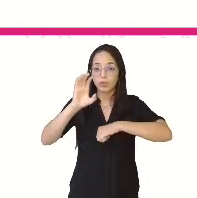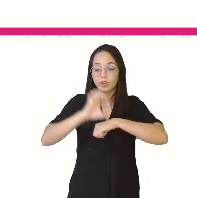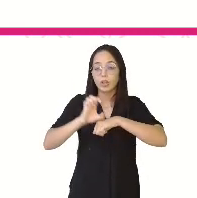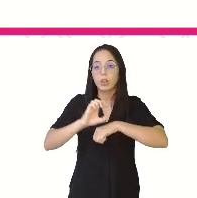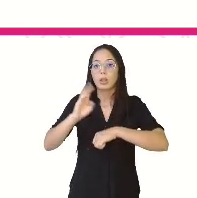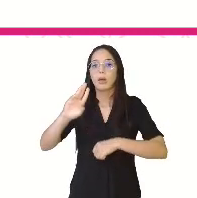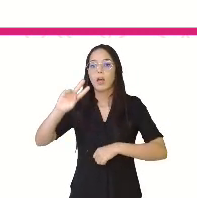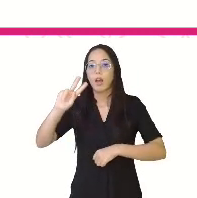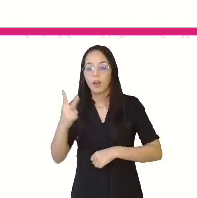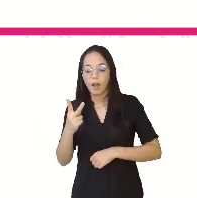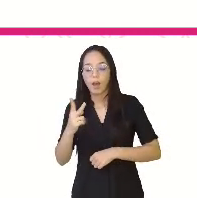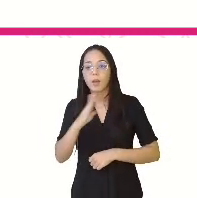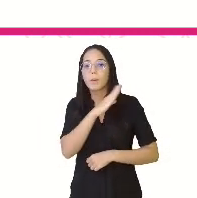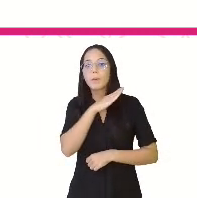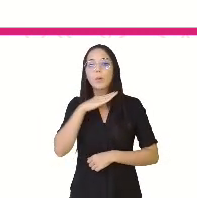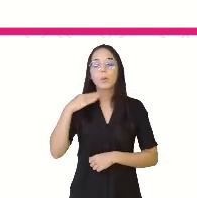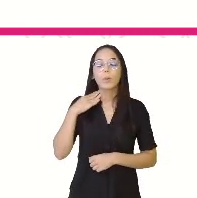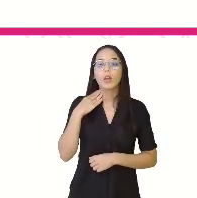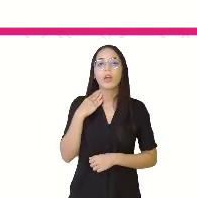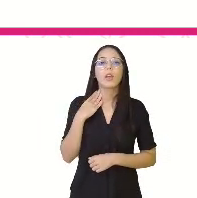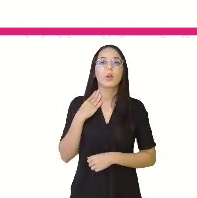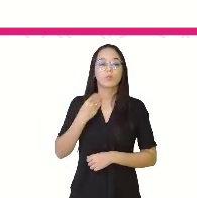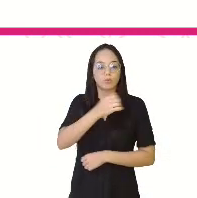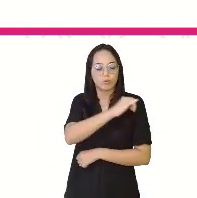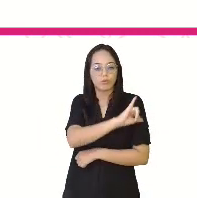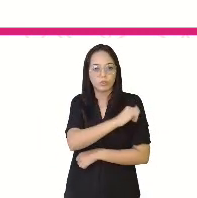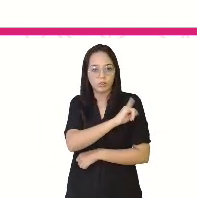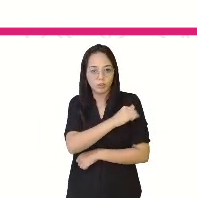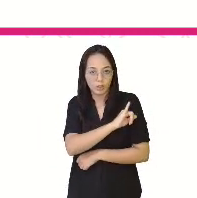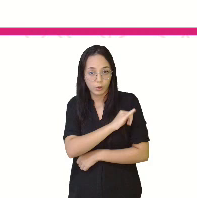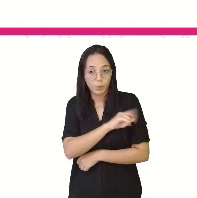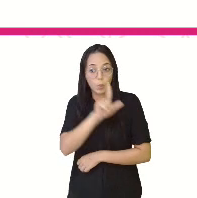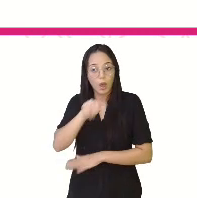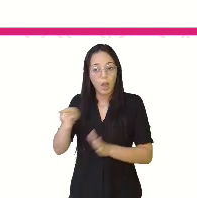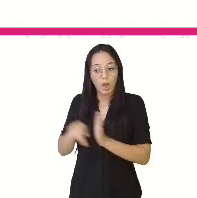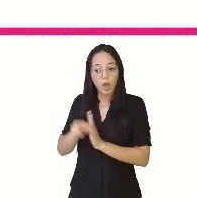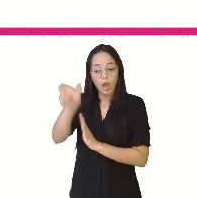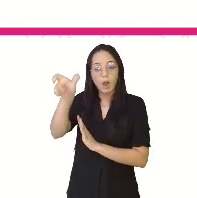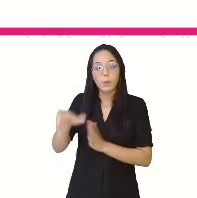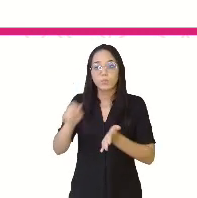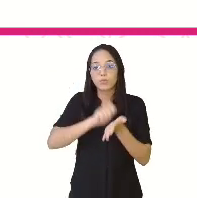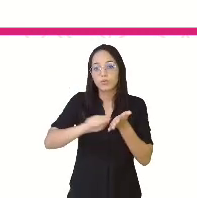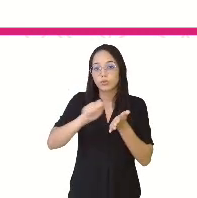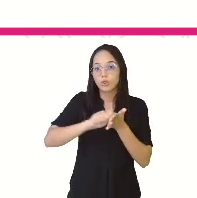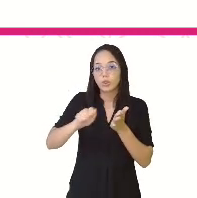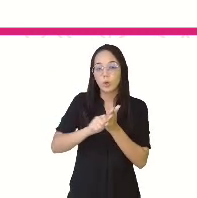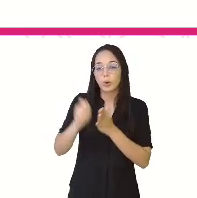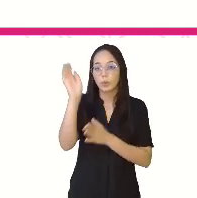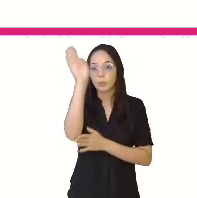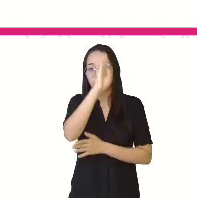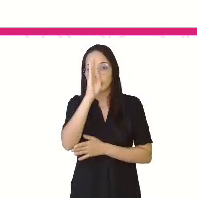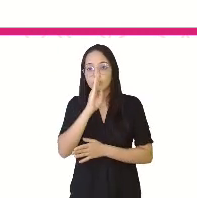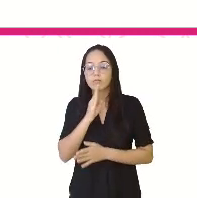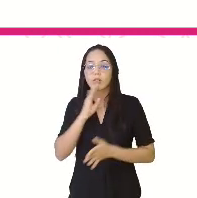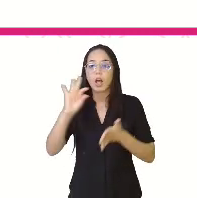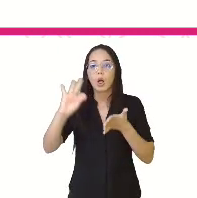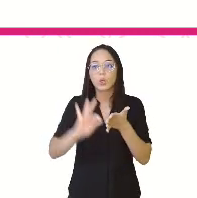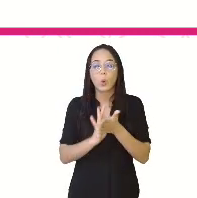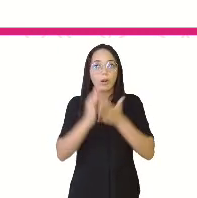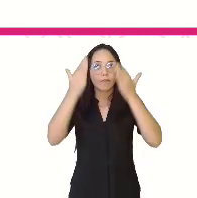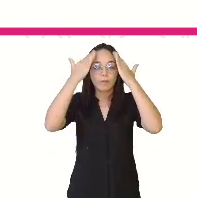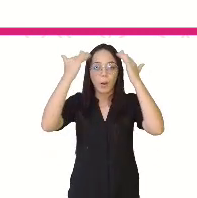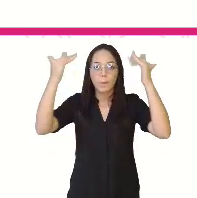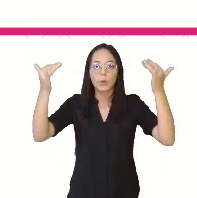e faleceu no Rio de Janeiro em 30 de abril de 2001. Foi uma escritora e dramaturga brasileira, autora de